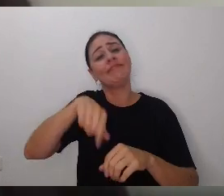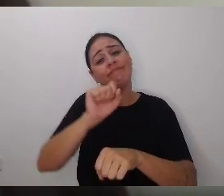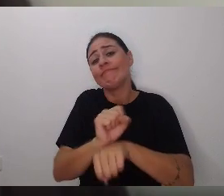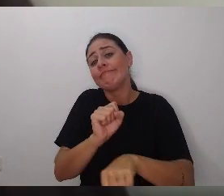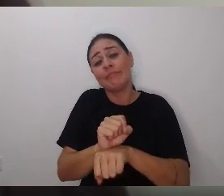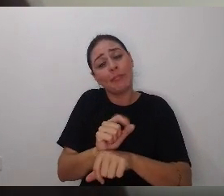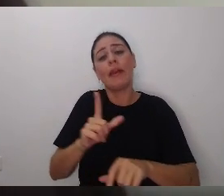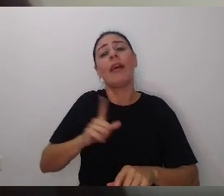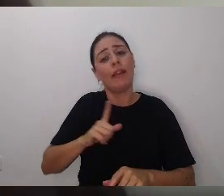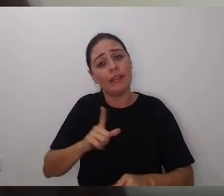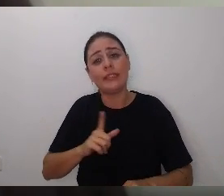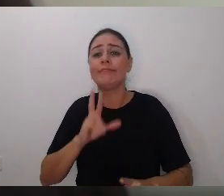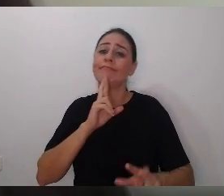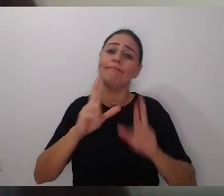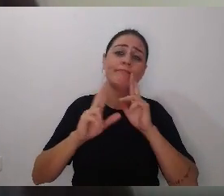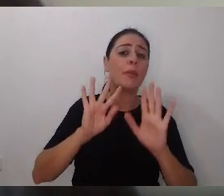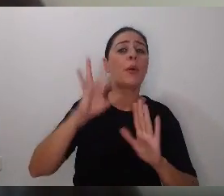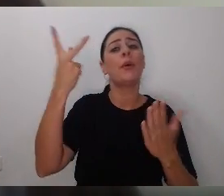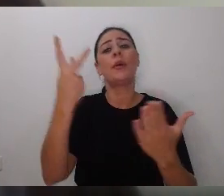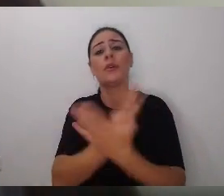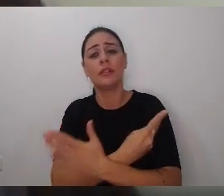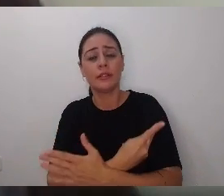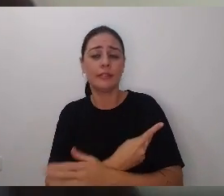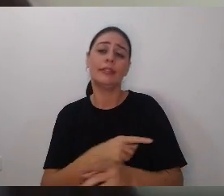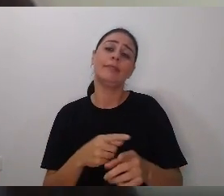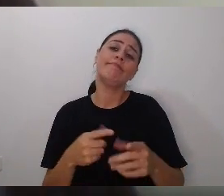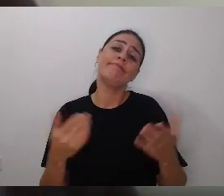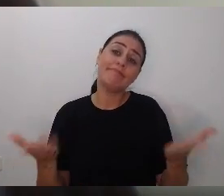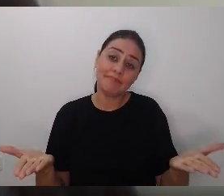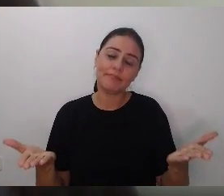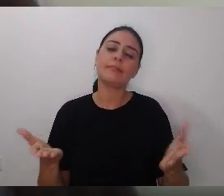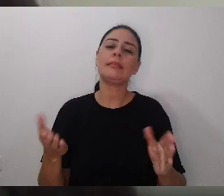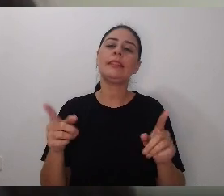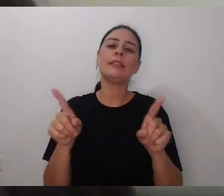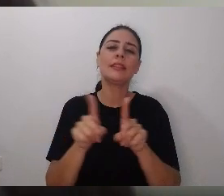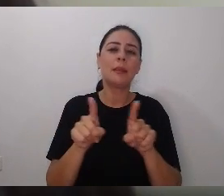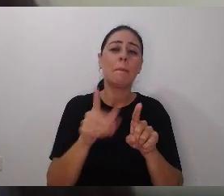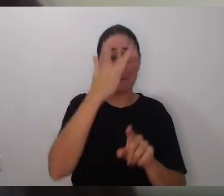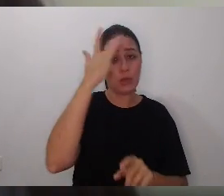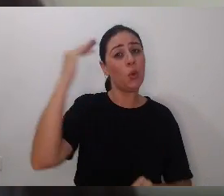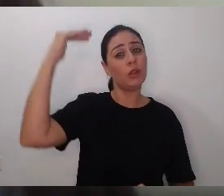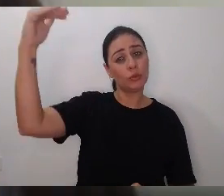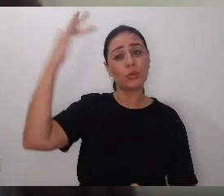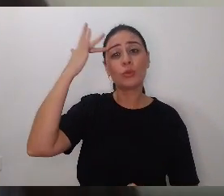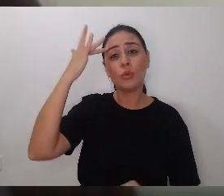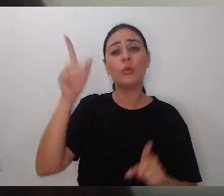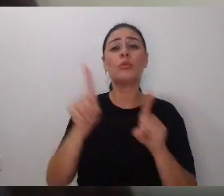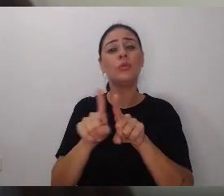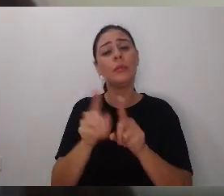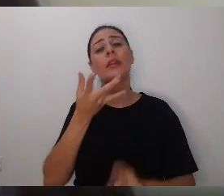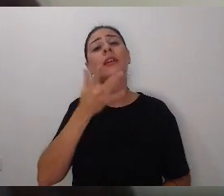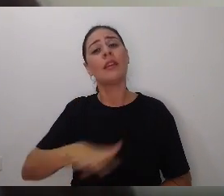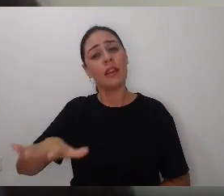gente tenha reações, né? E que a gente sinta os impactos disso, né? Tanto